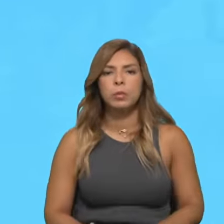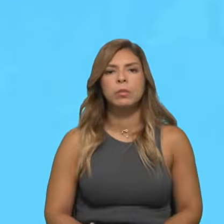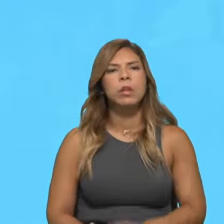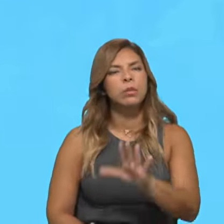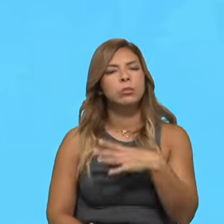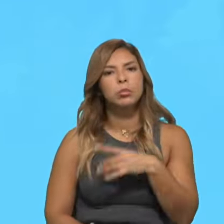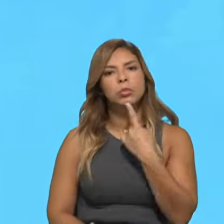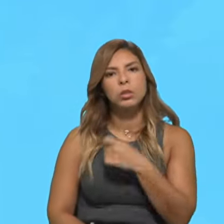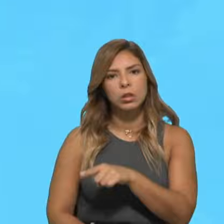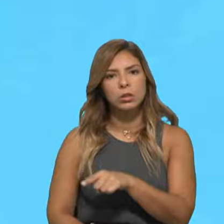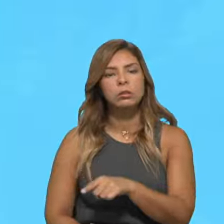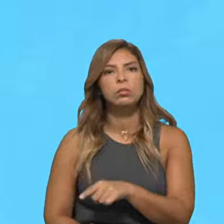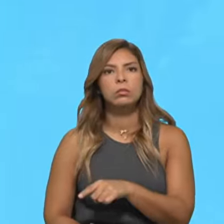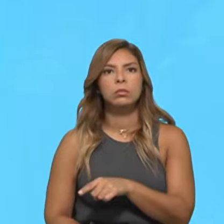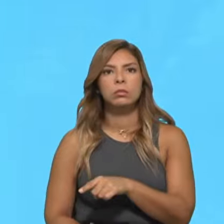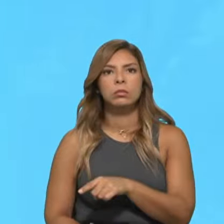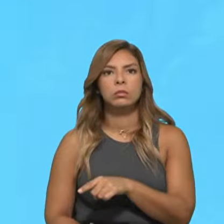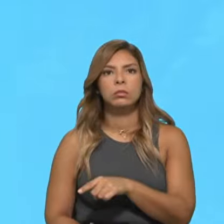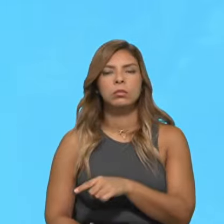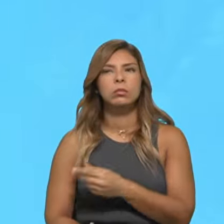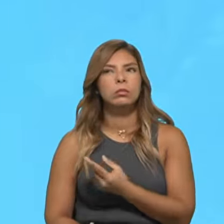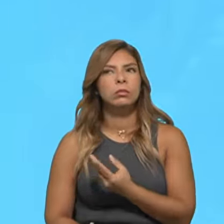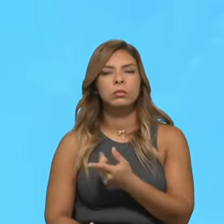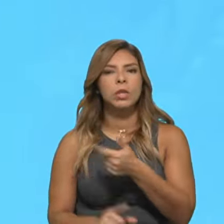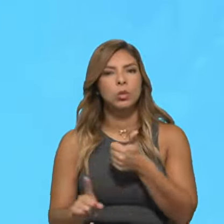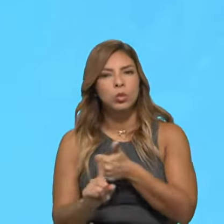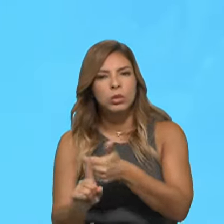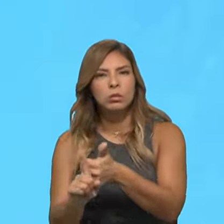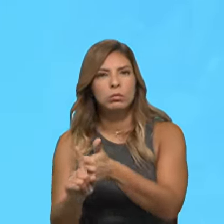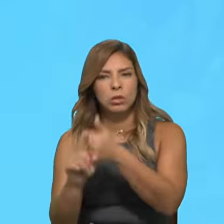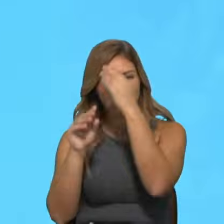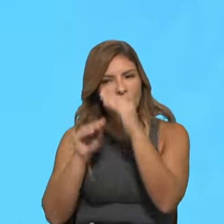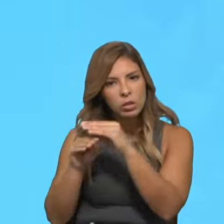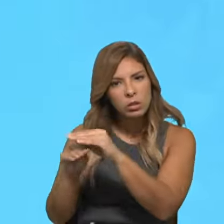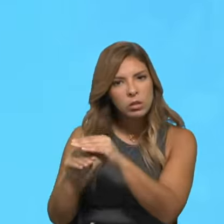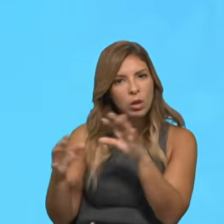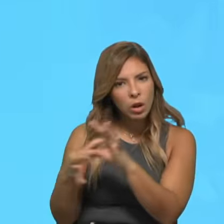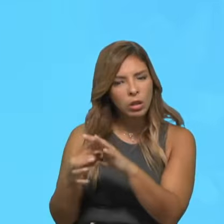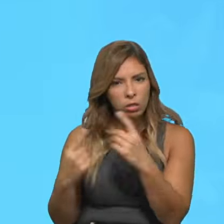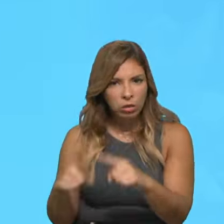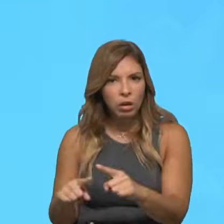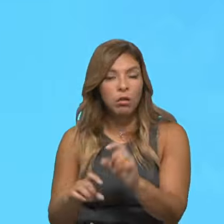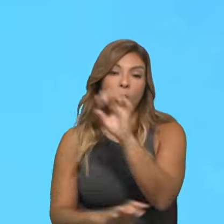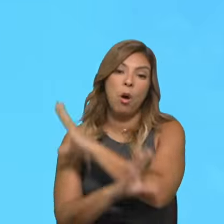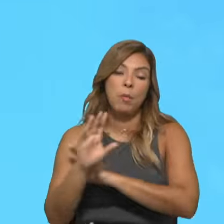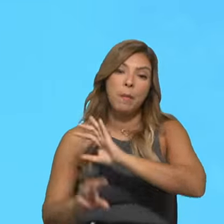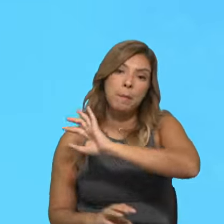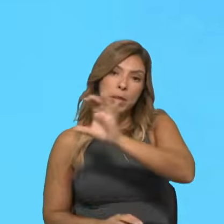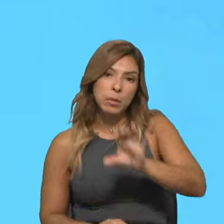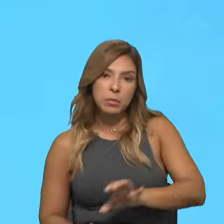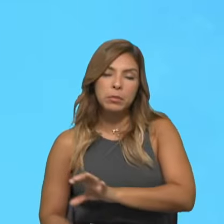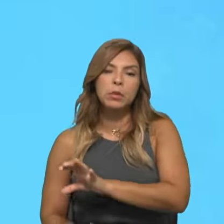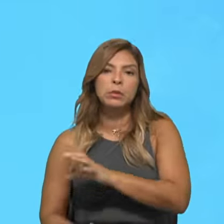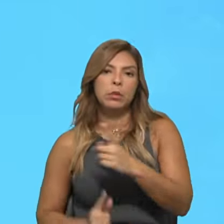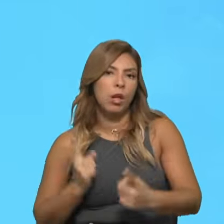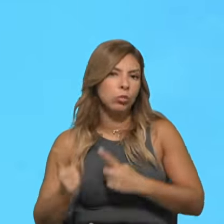há também uma perseguição educacional, digamos assim, em alguns países ocidentais que